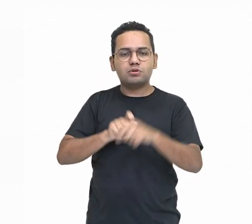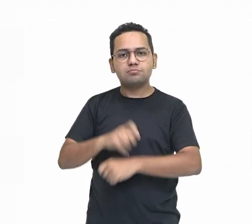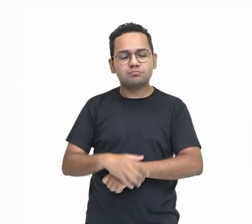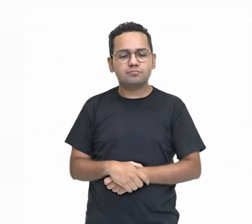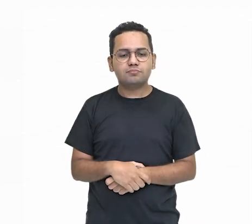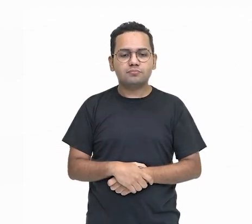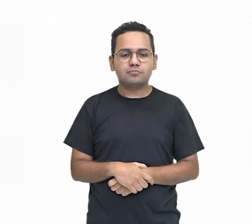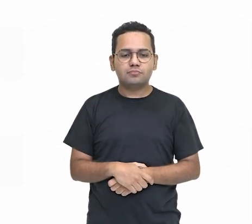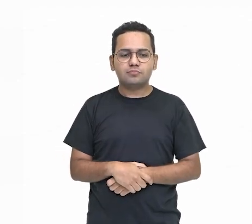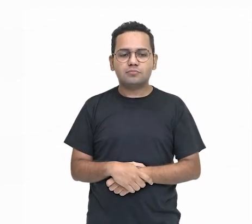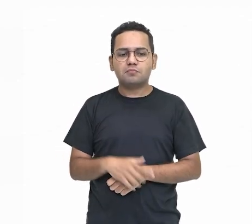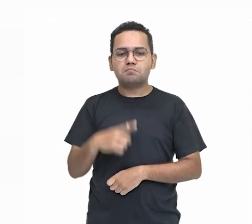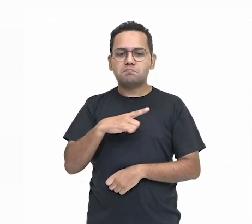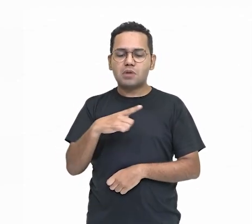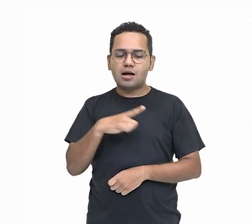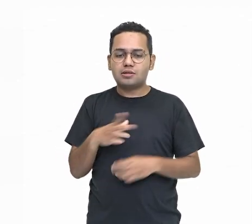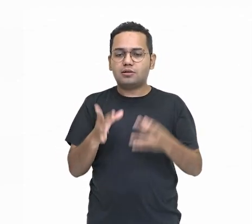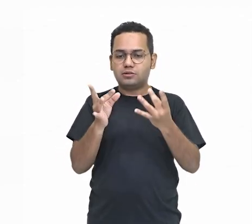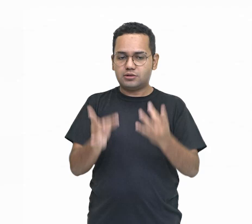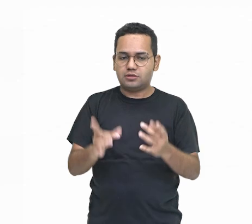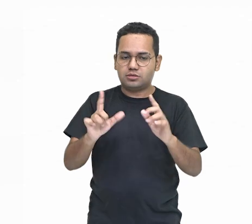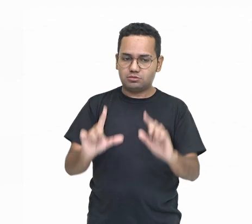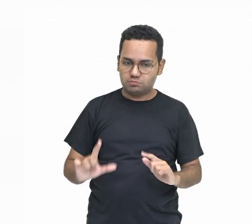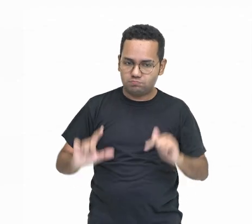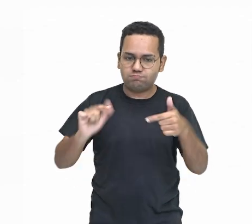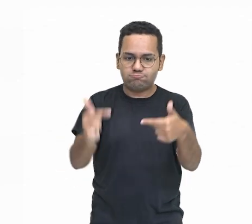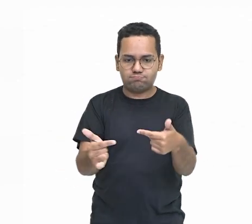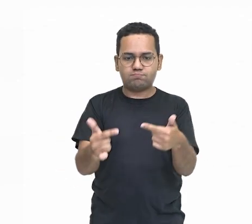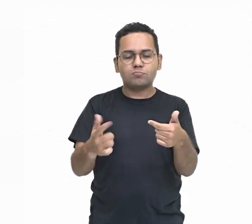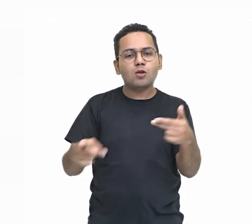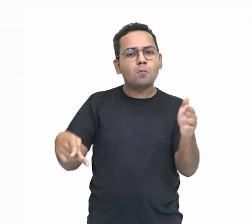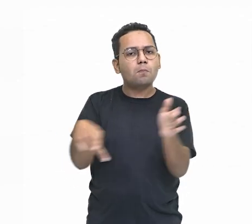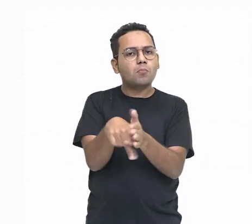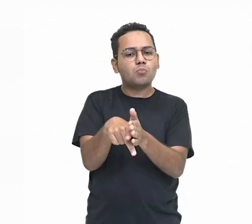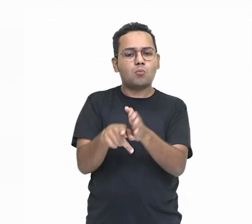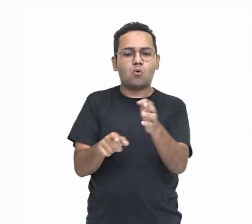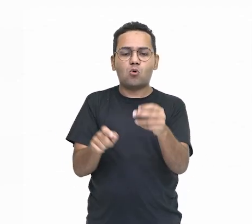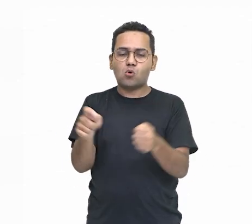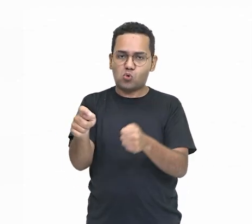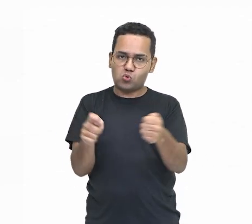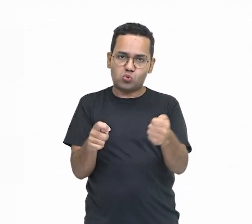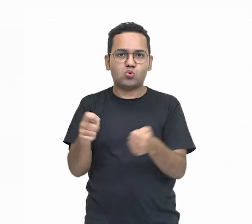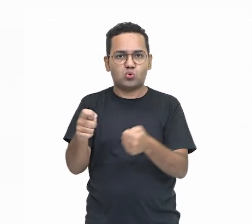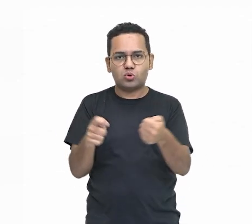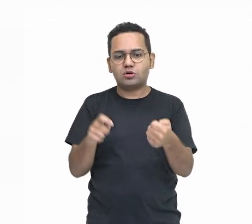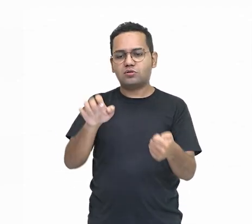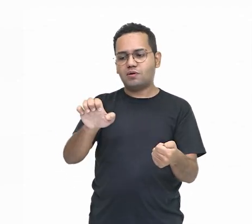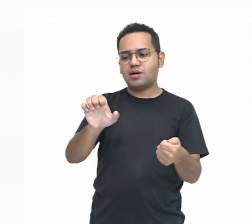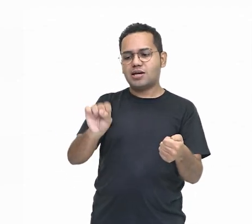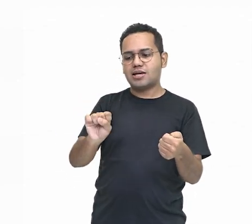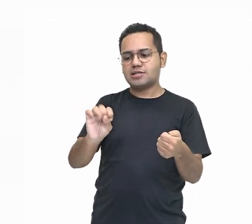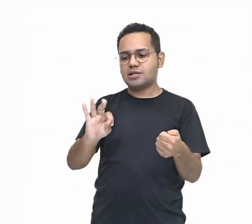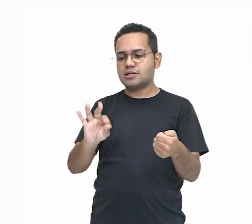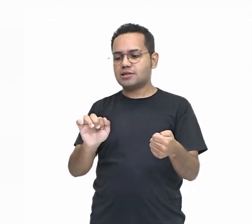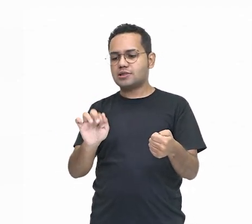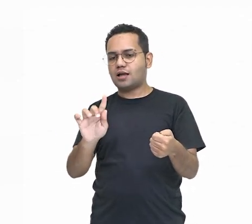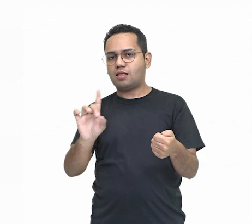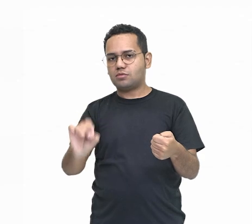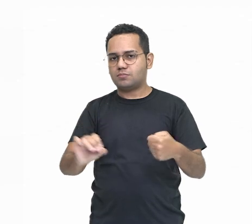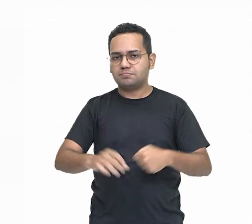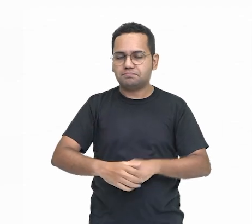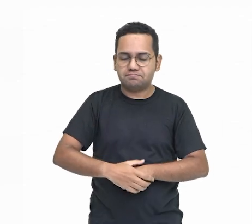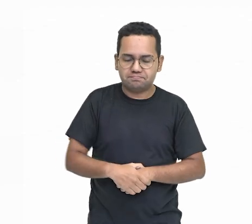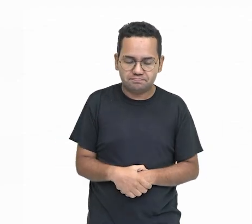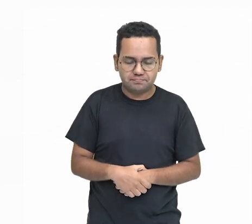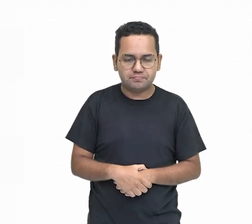para designar as atividades relativas ao controle do Estado. Então, a